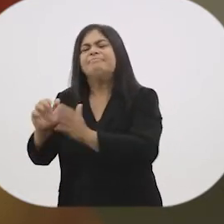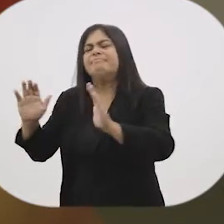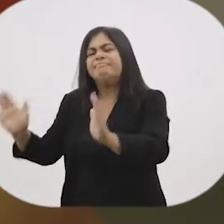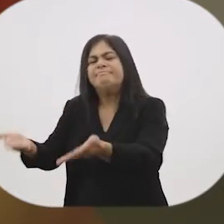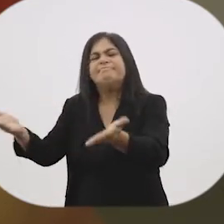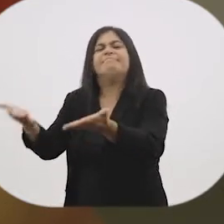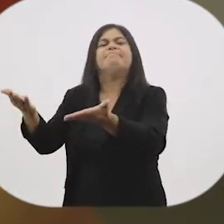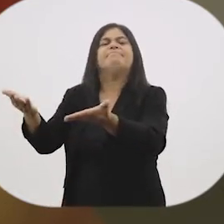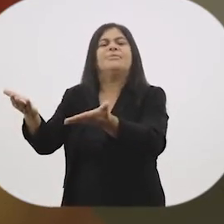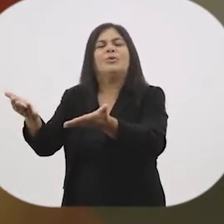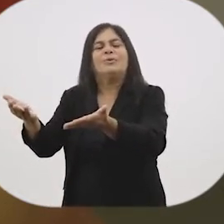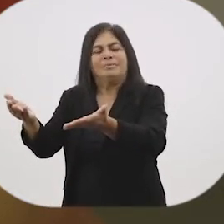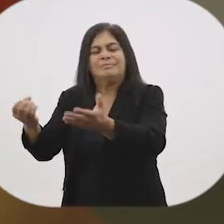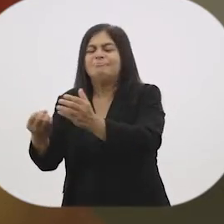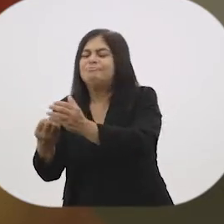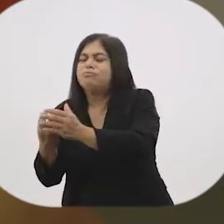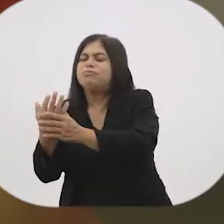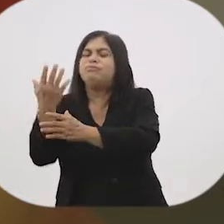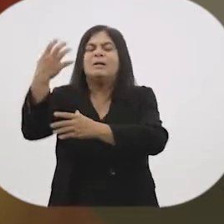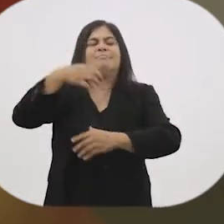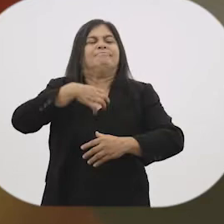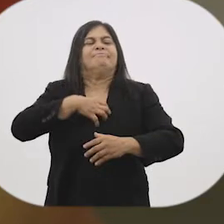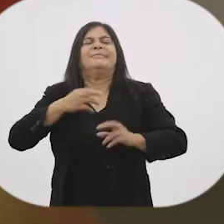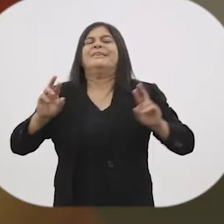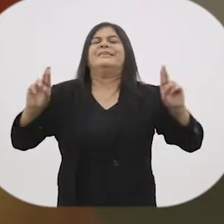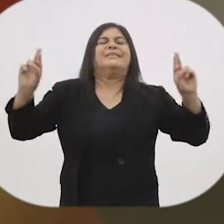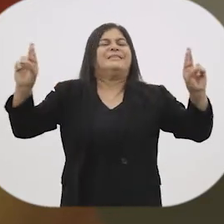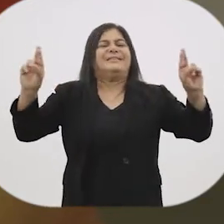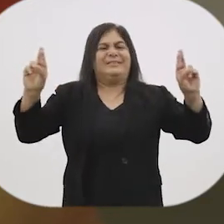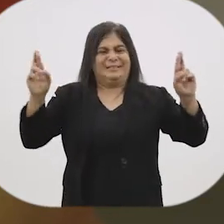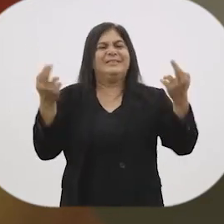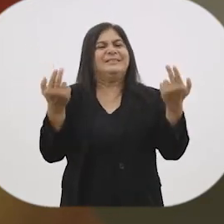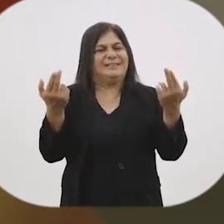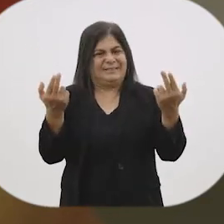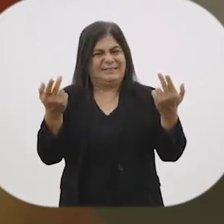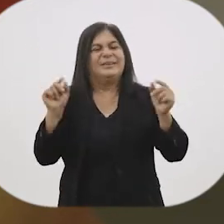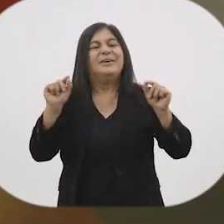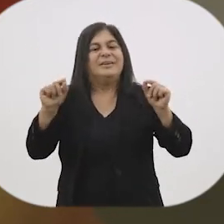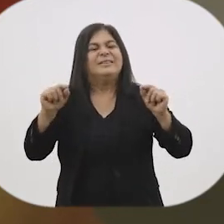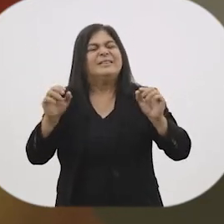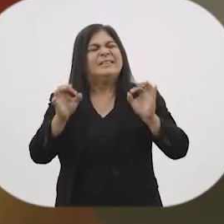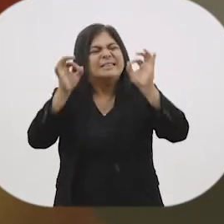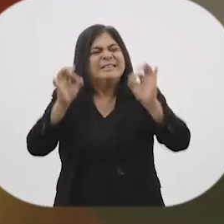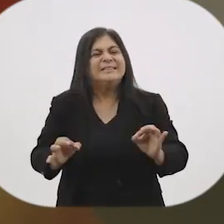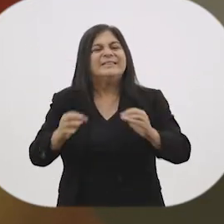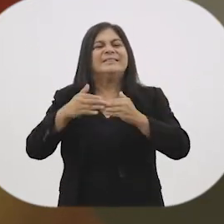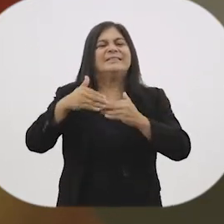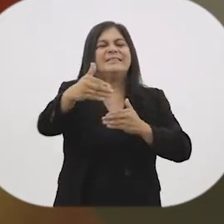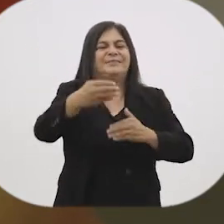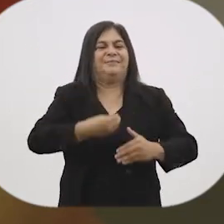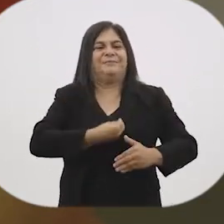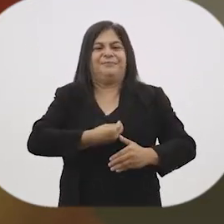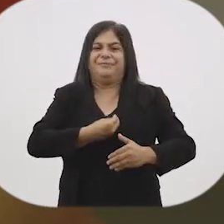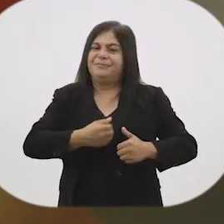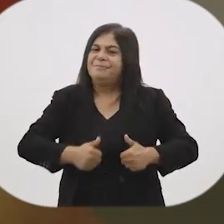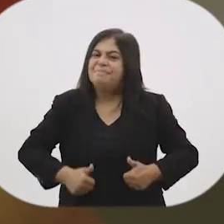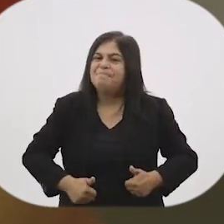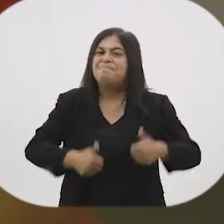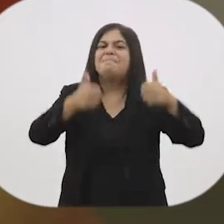sair mais cheias de esperança de terem a certeza também das suas